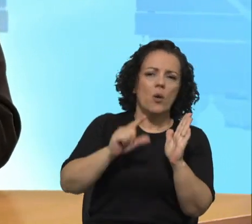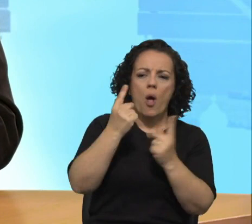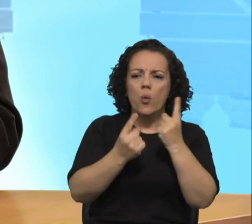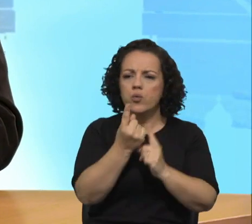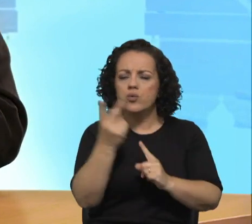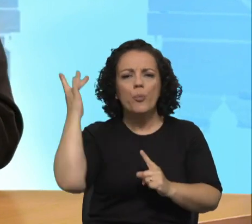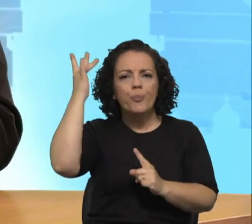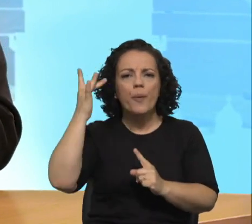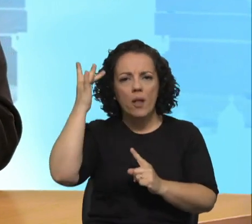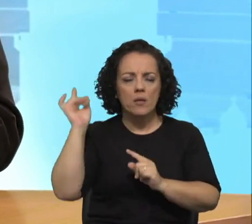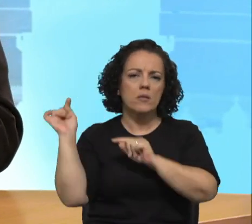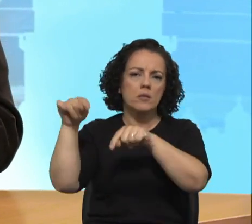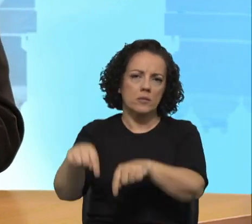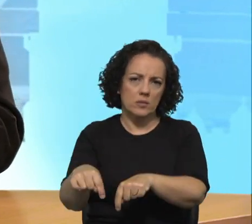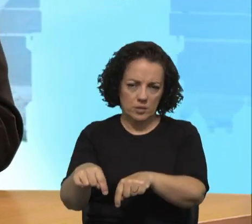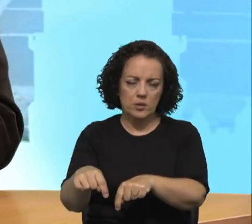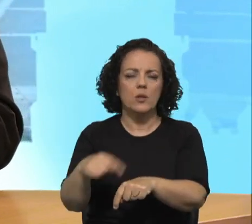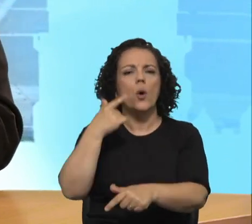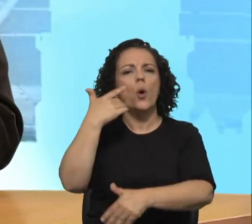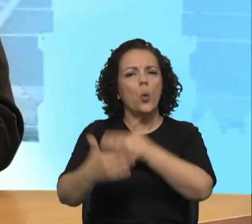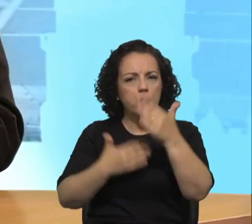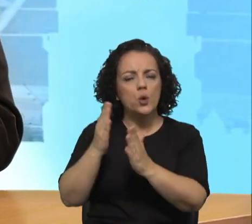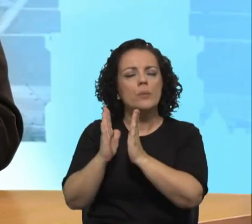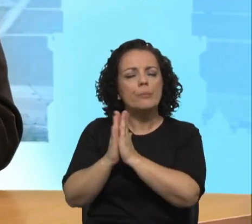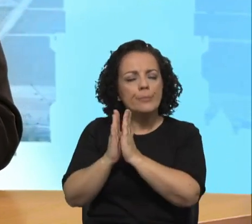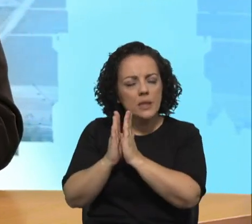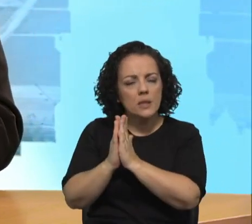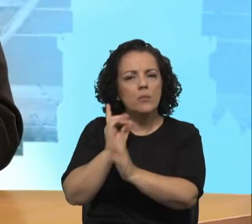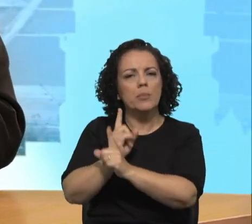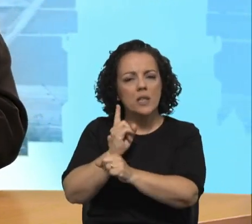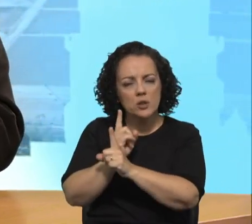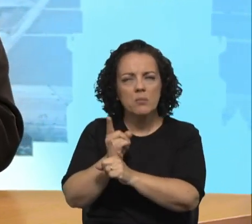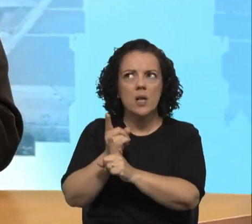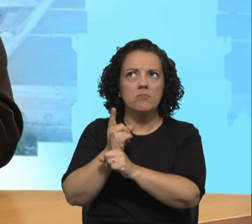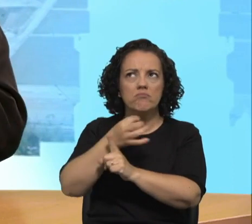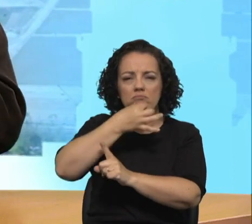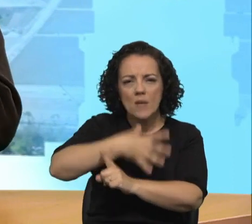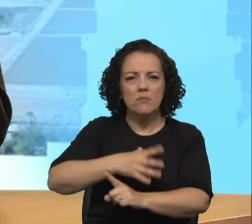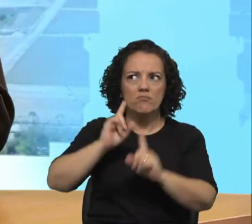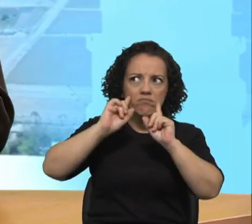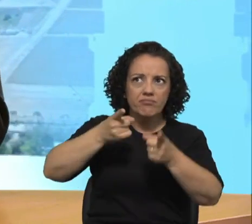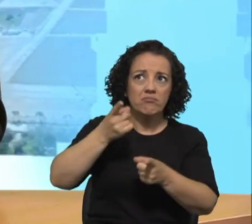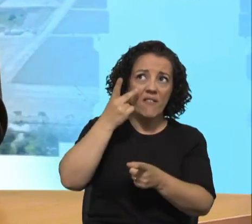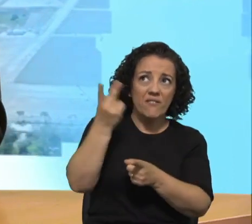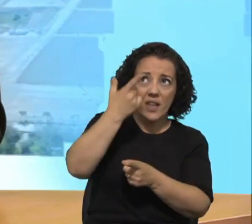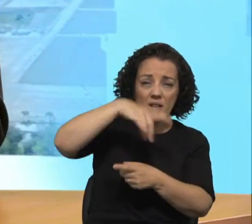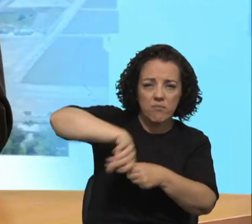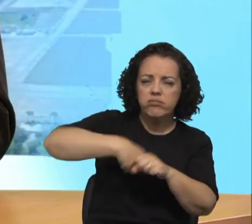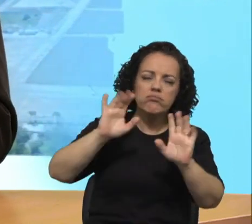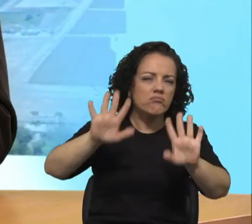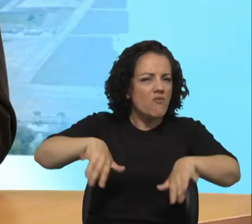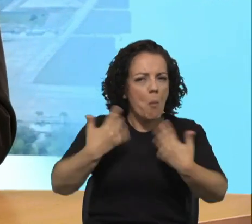que mantêm as celebrações, mesmo correndo o risco de vida. Deixa-me também dizer que